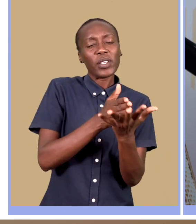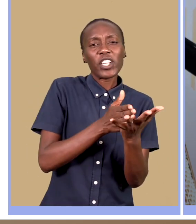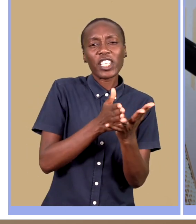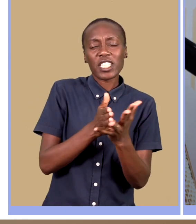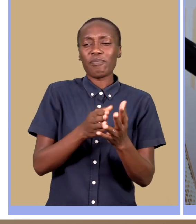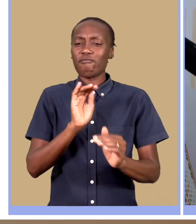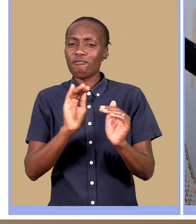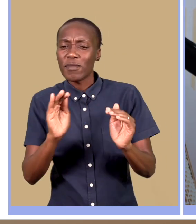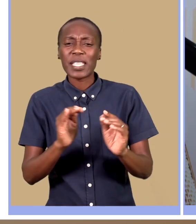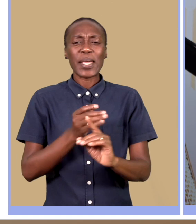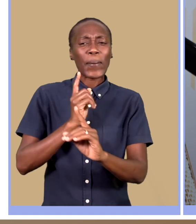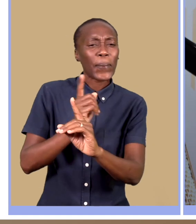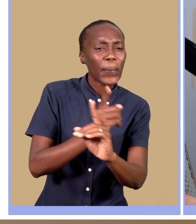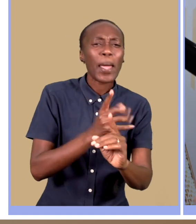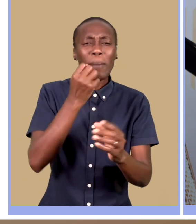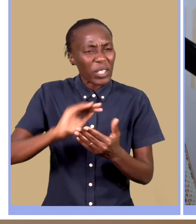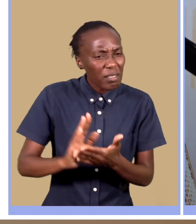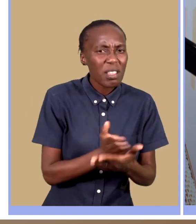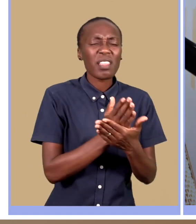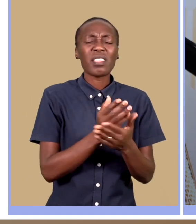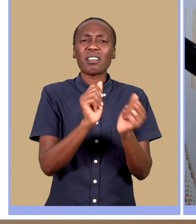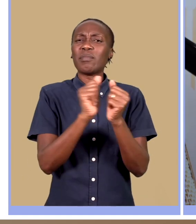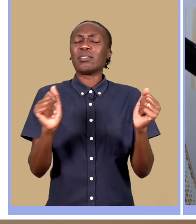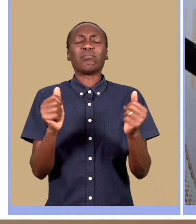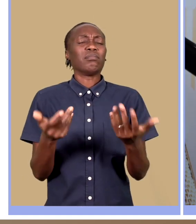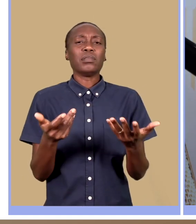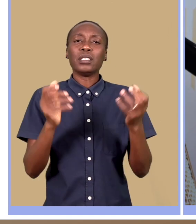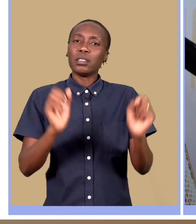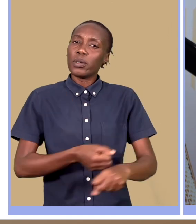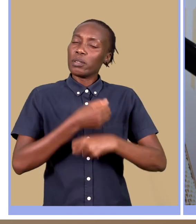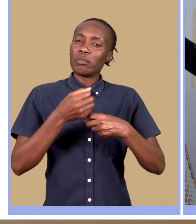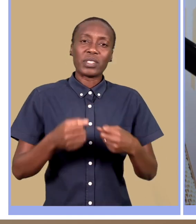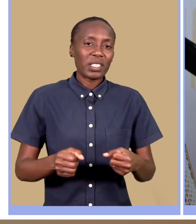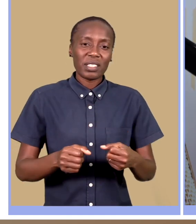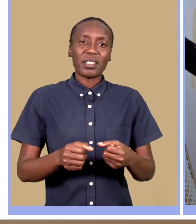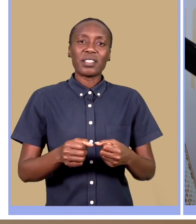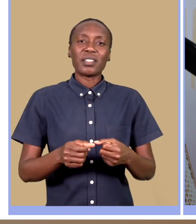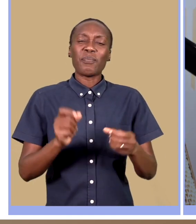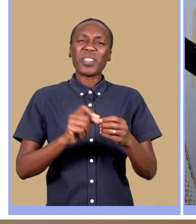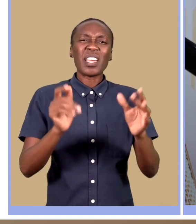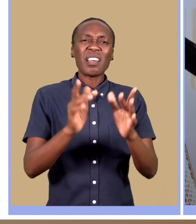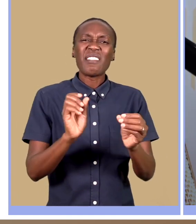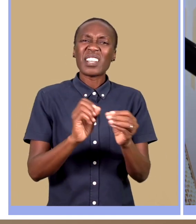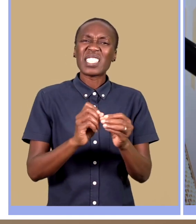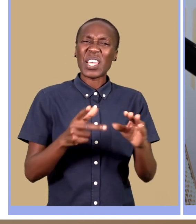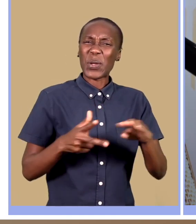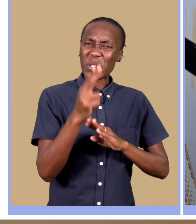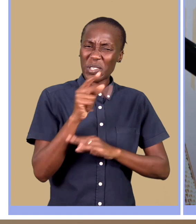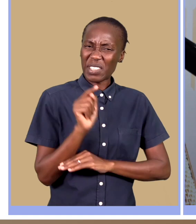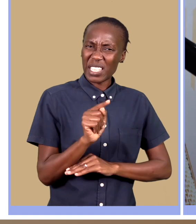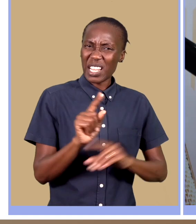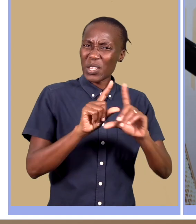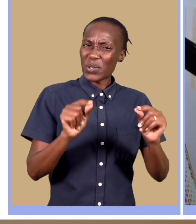com mecanismos repressivos, etc. Vocês devem sair, etc. Mas não é tão simples. A solução não está lá. Não está lá, não é